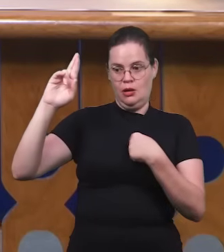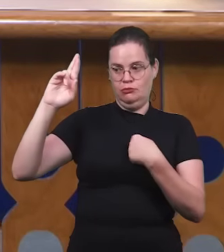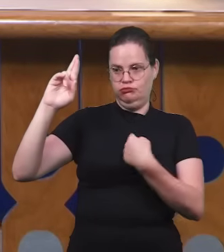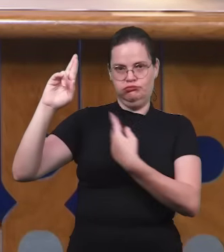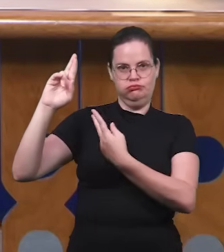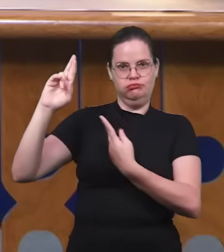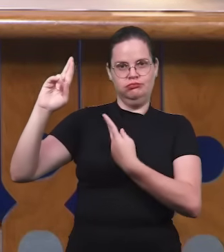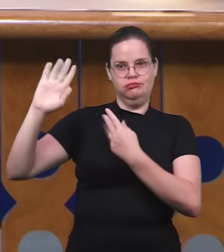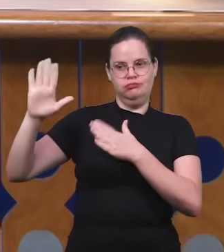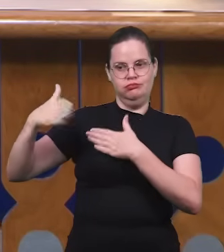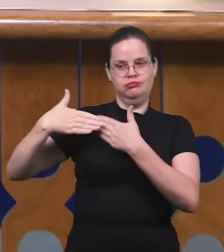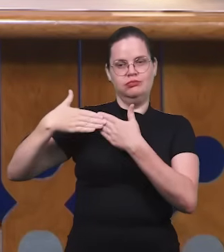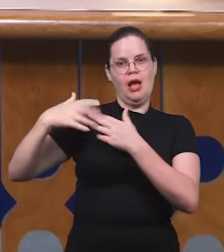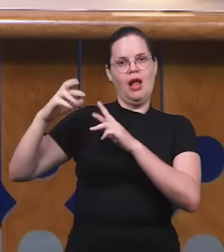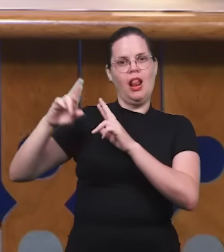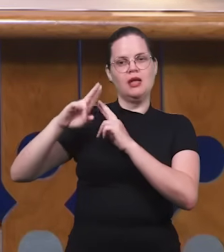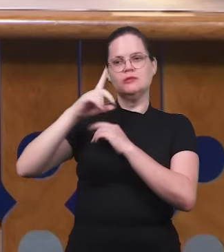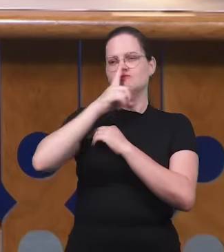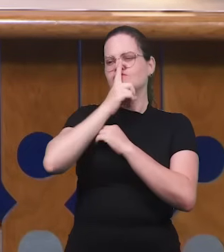deve ser preservada.